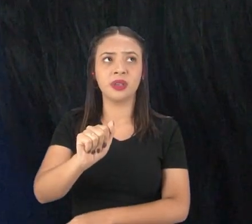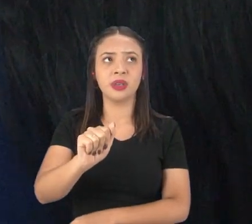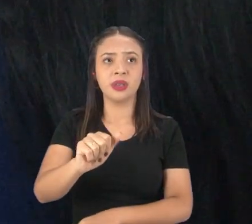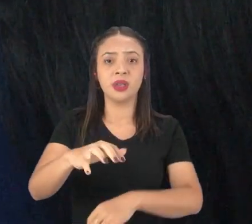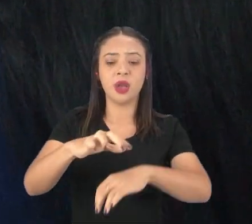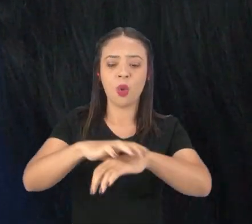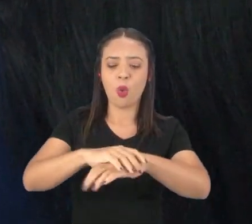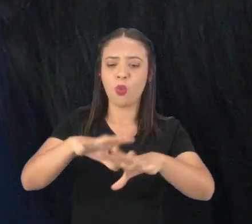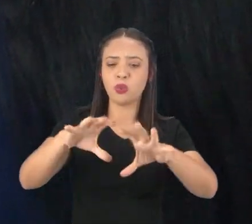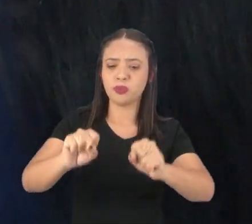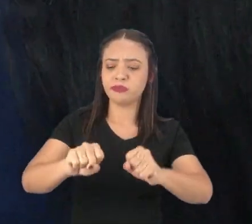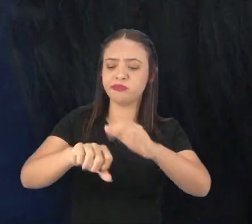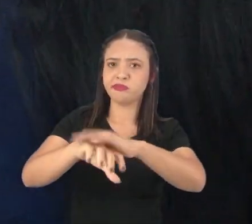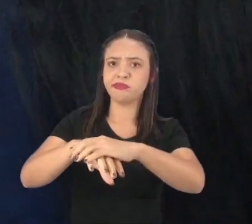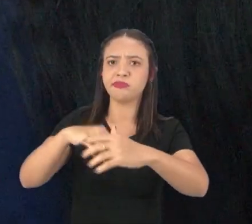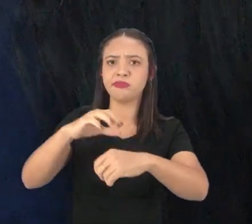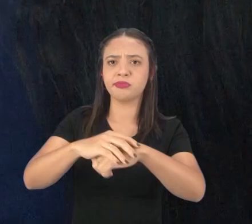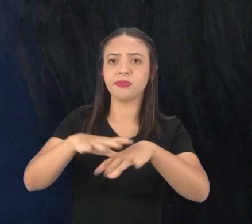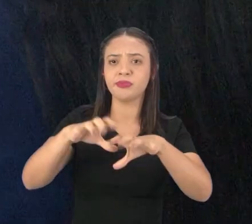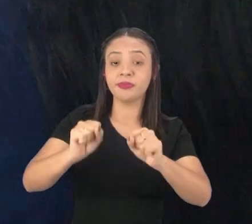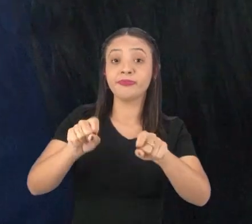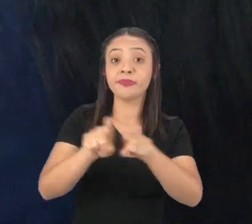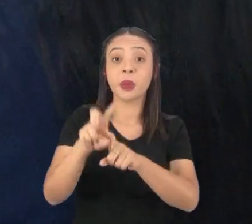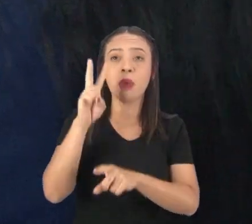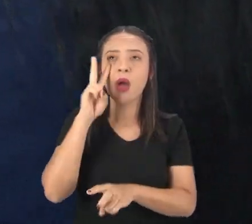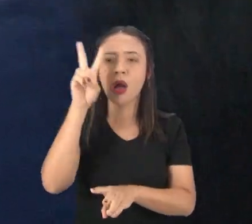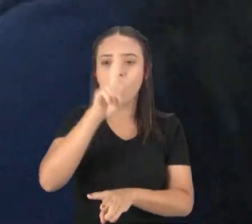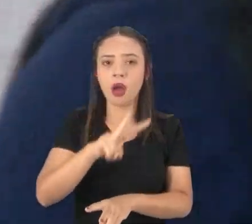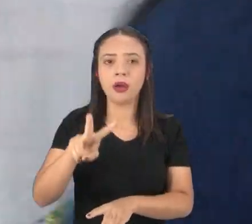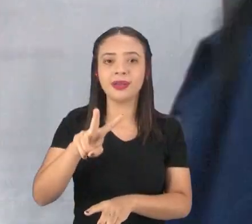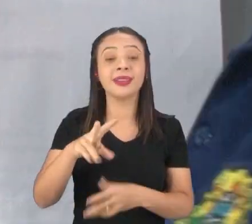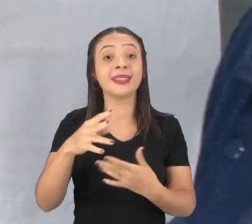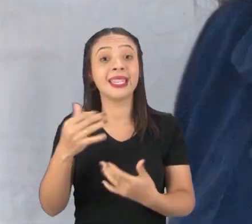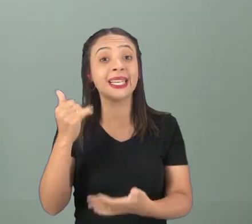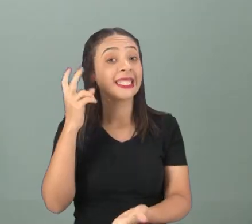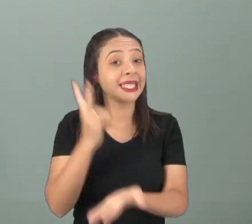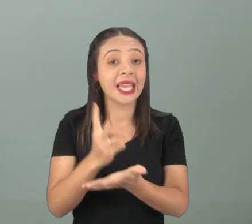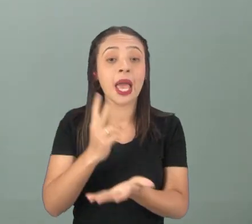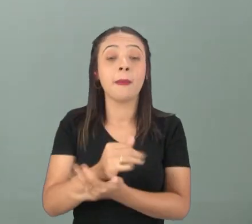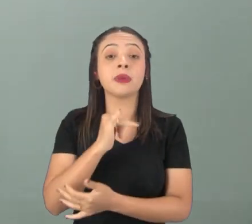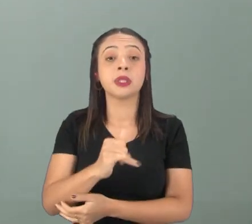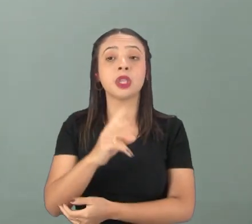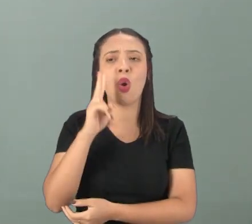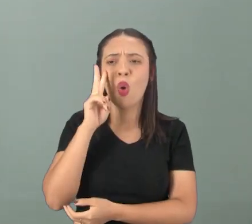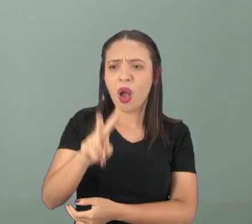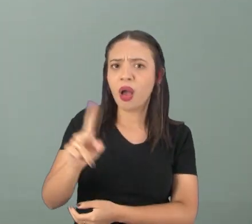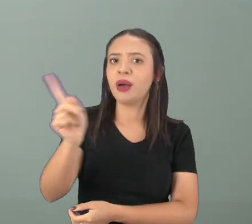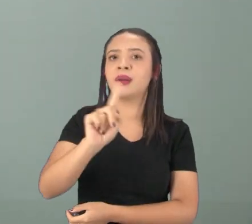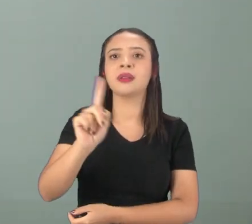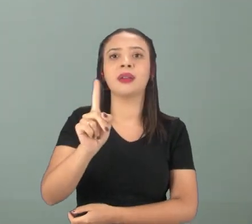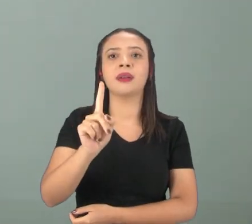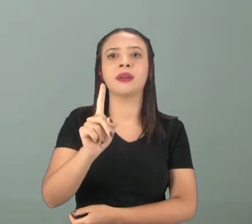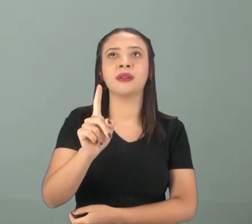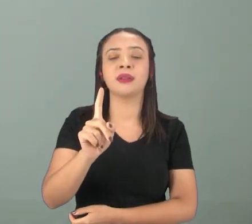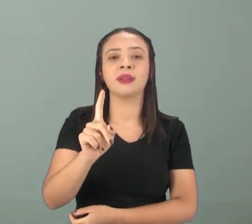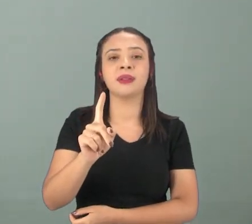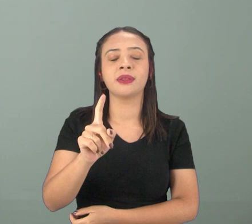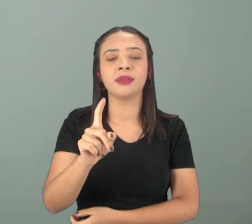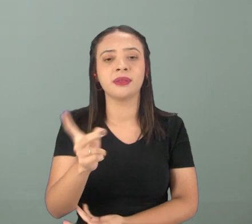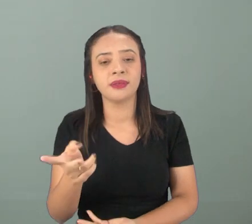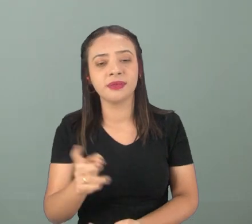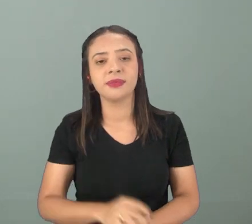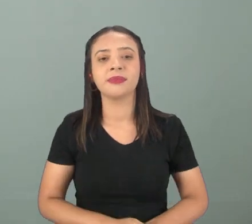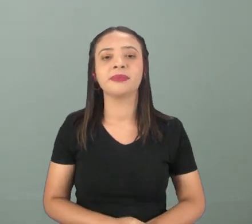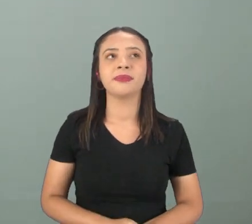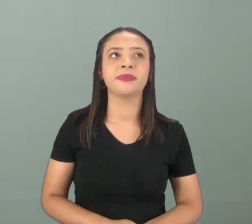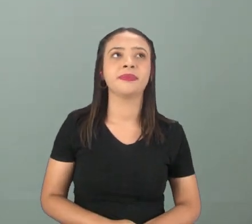tato, ó, e a visão. Não olhe, ele falou constantemente, não olhe. Não olhe que eu não sou quitanda, não